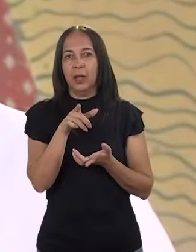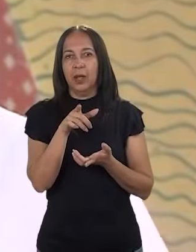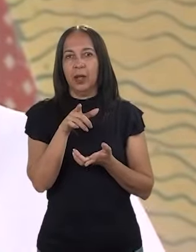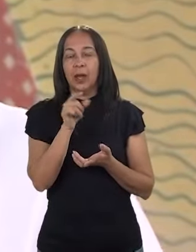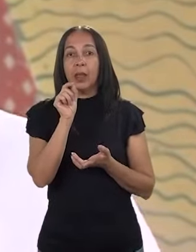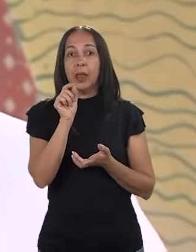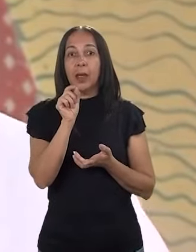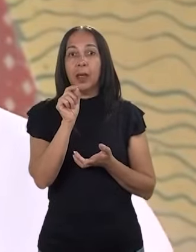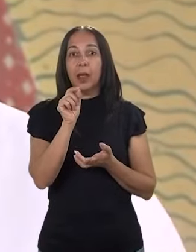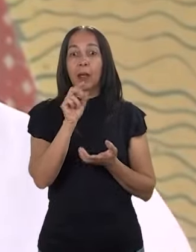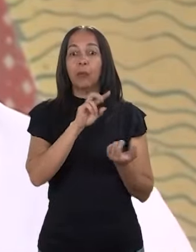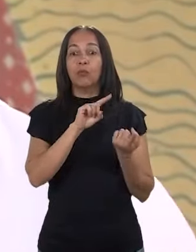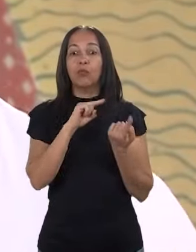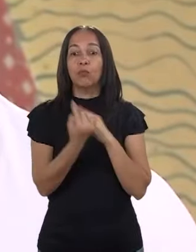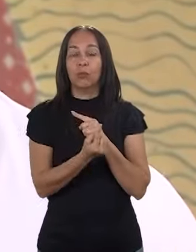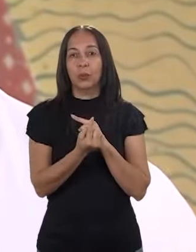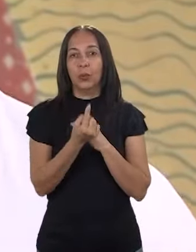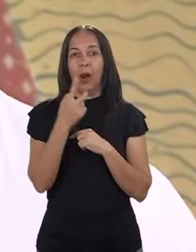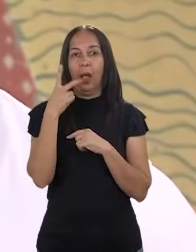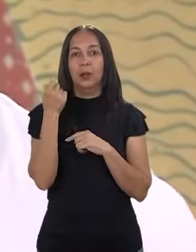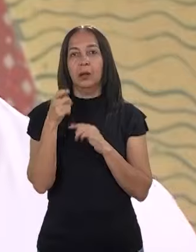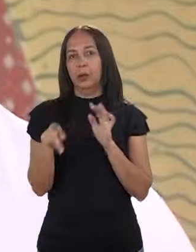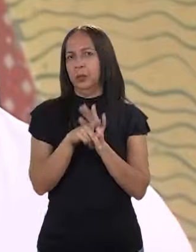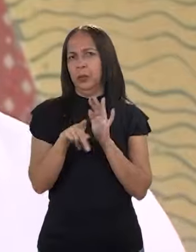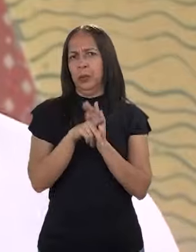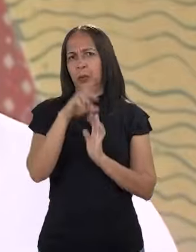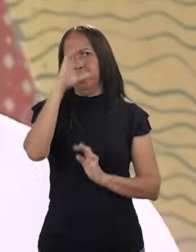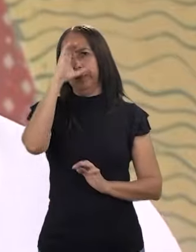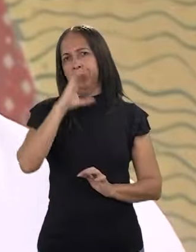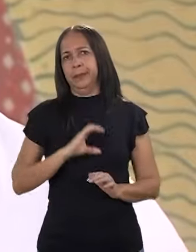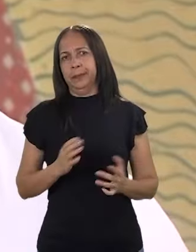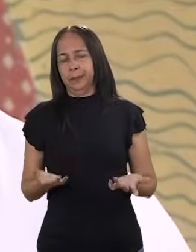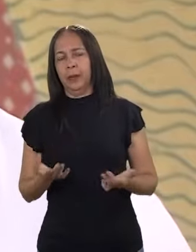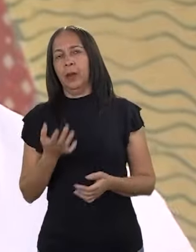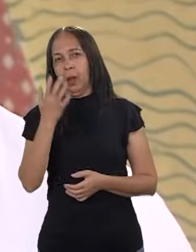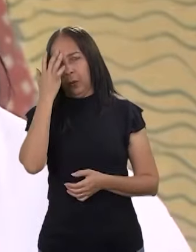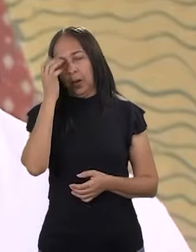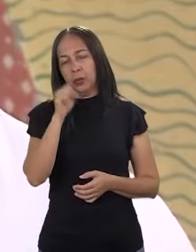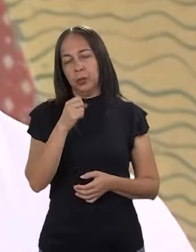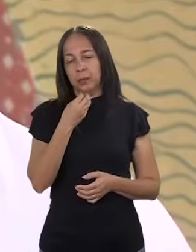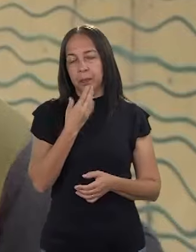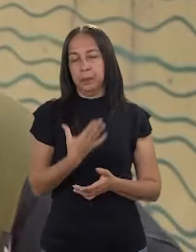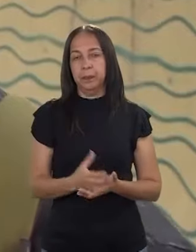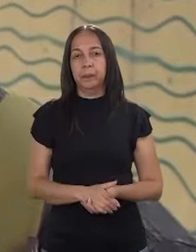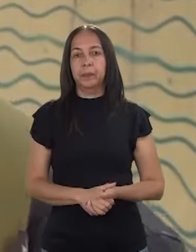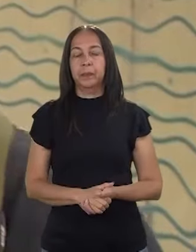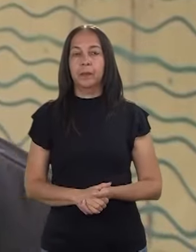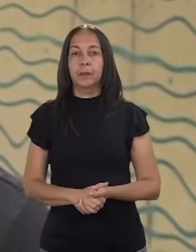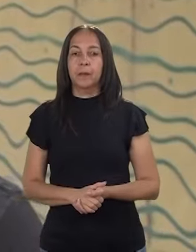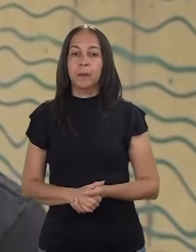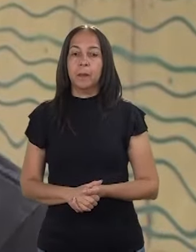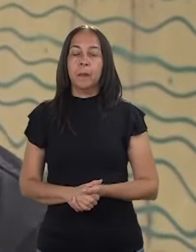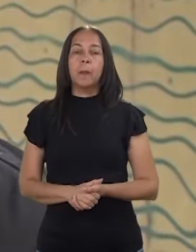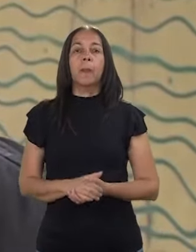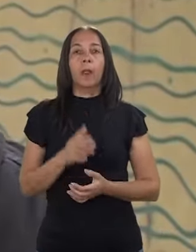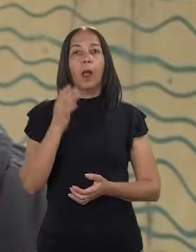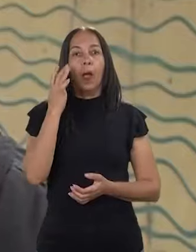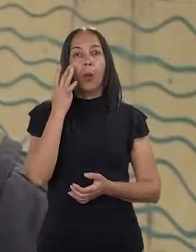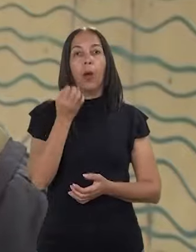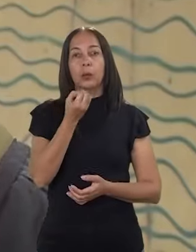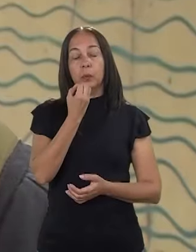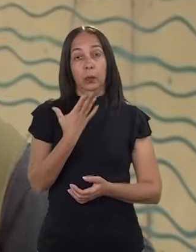se se transformou lás foram cidadões Então acho muito importante eu acho que intimida é algo